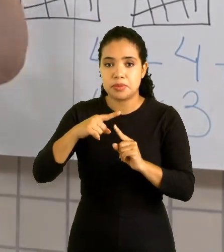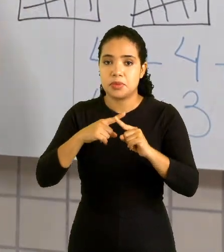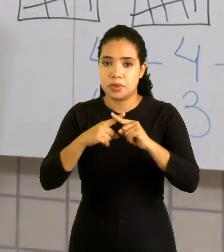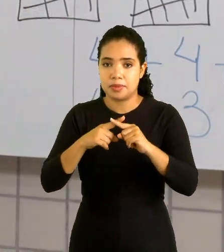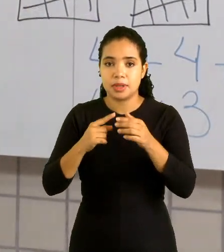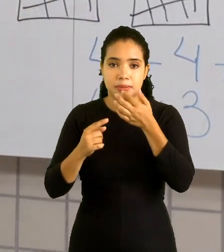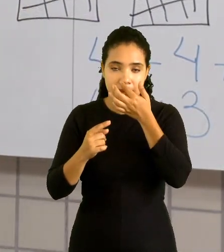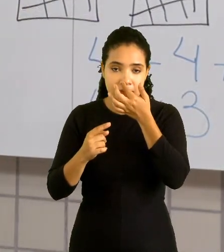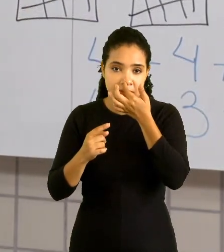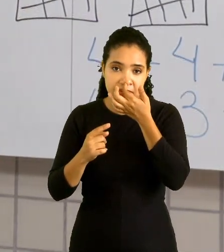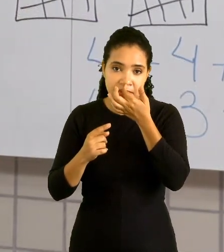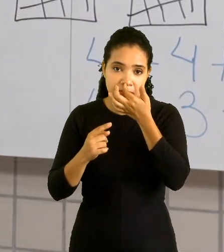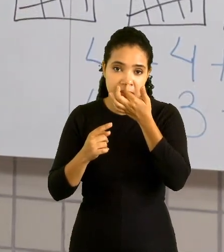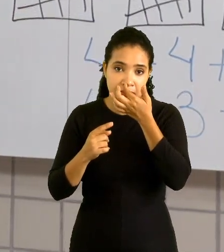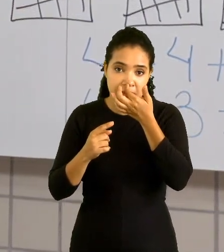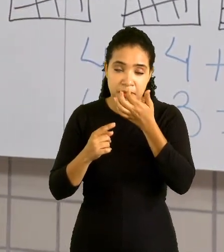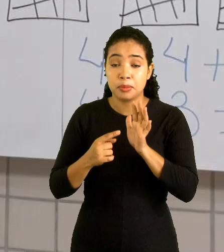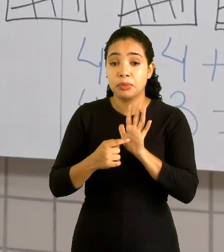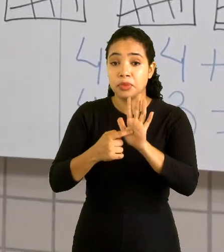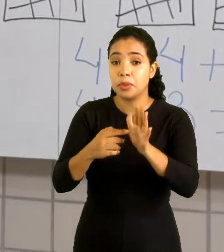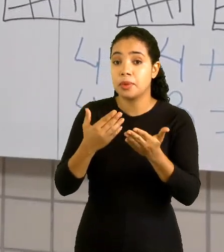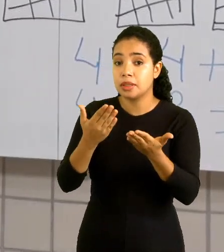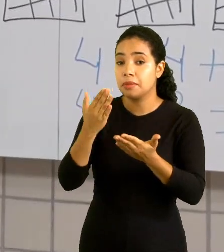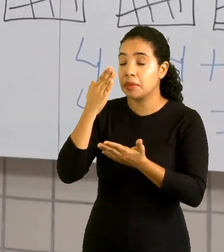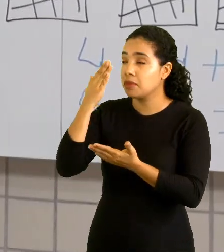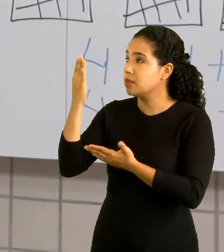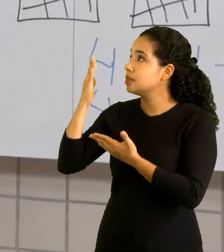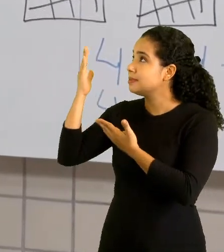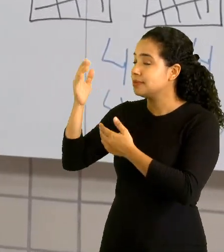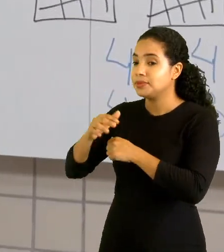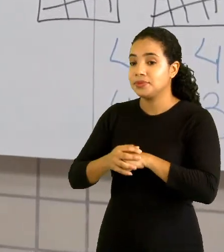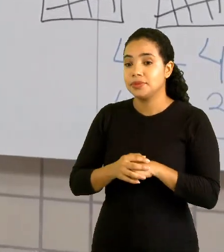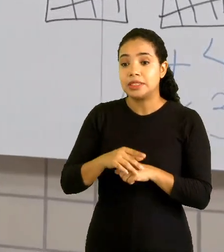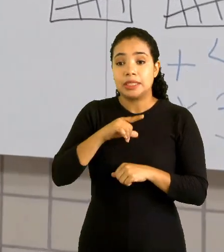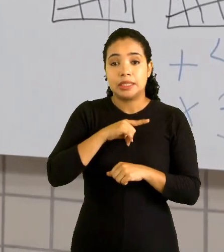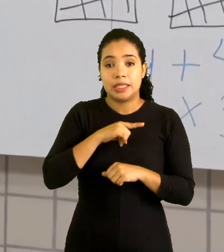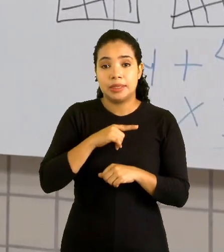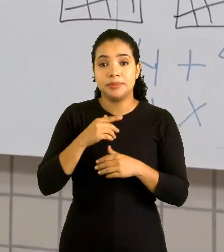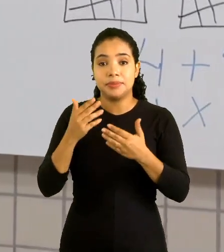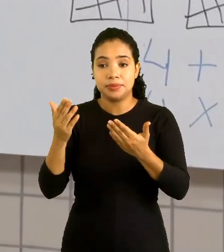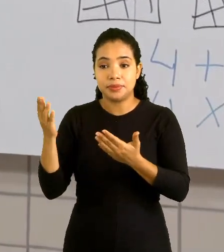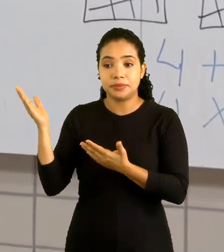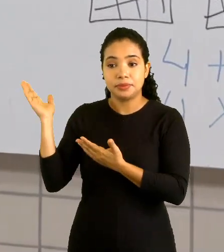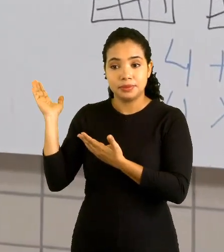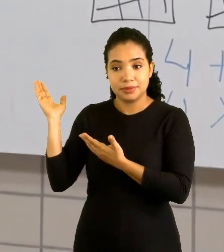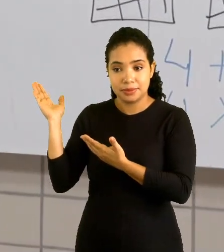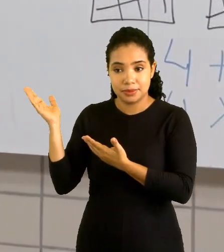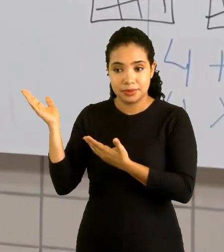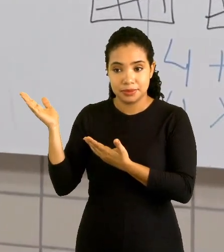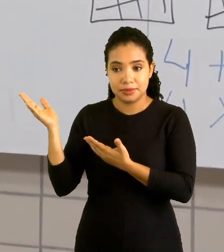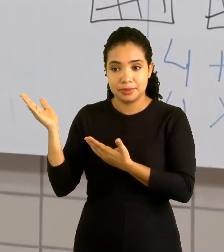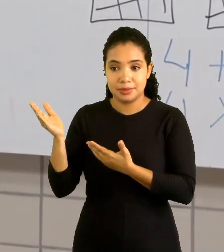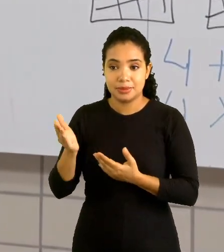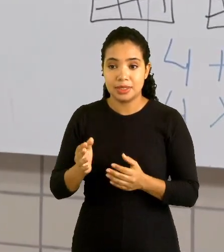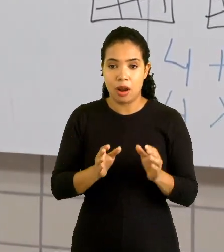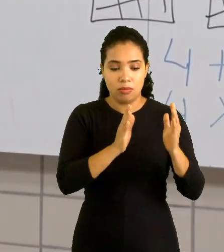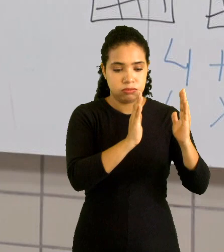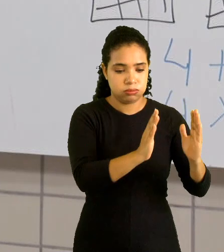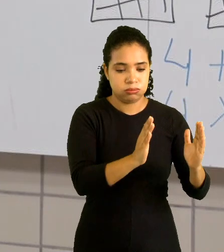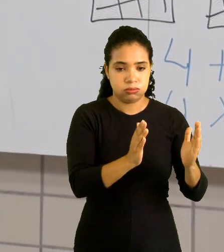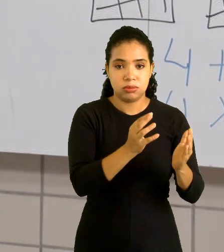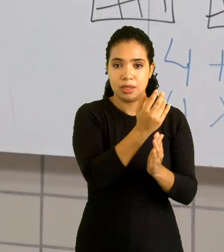multiplicação. Vamos aqui no quadro que eu vou mostrar para vocês, ok? Nós temos aqui, ó, dois vasos